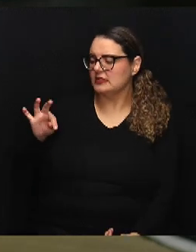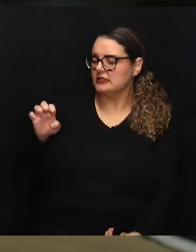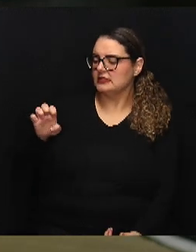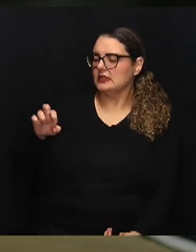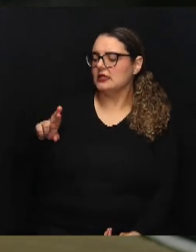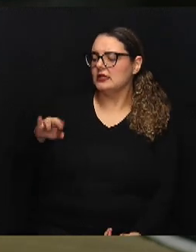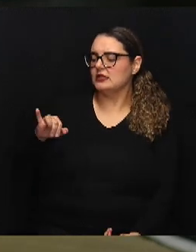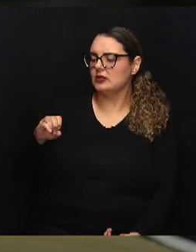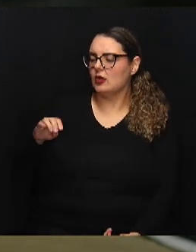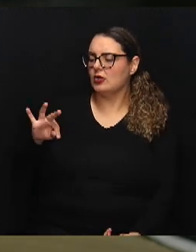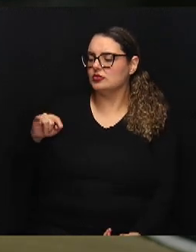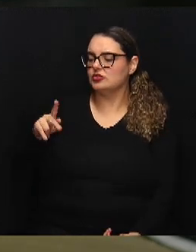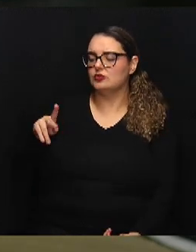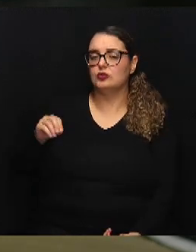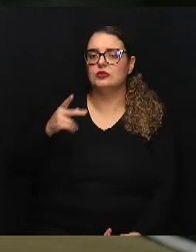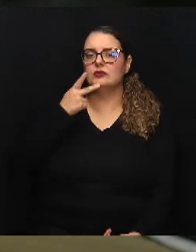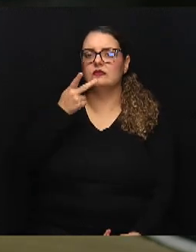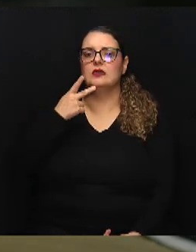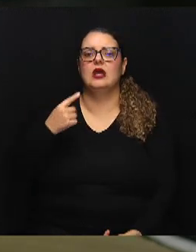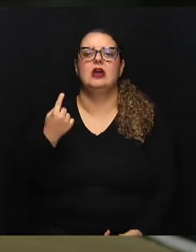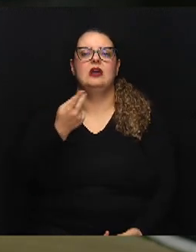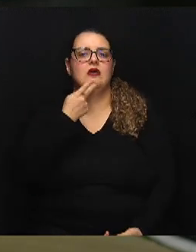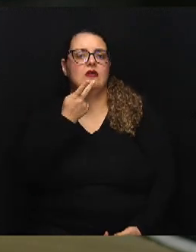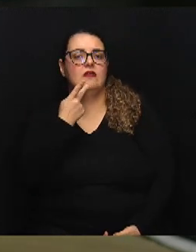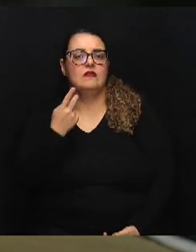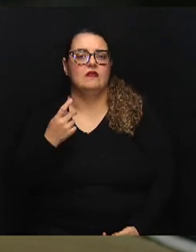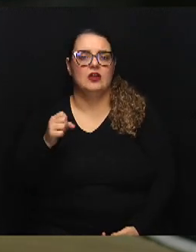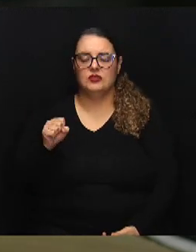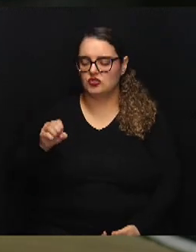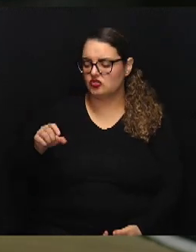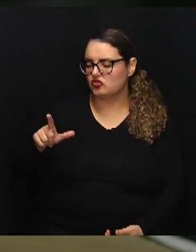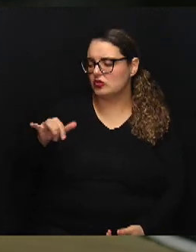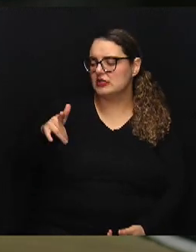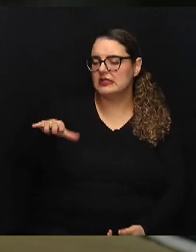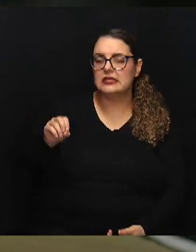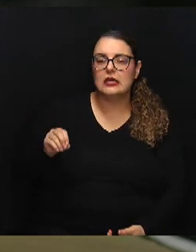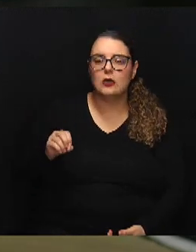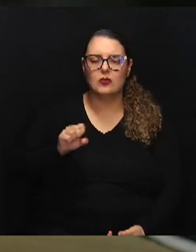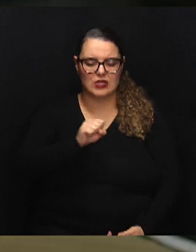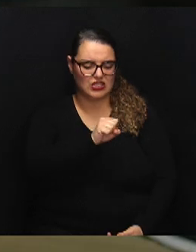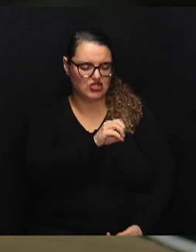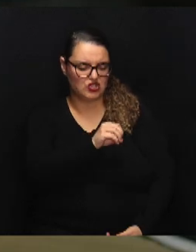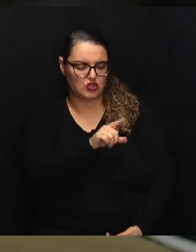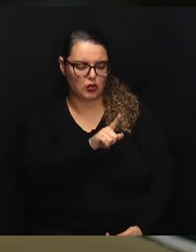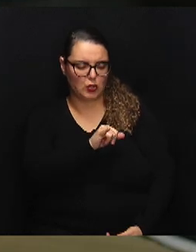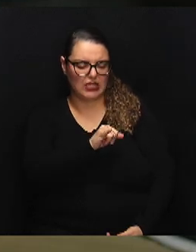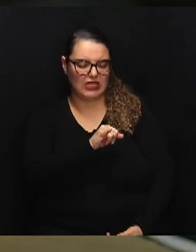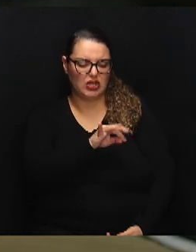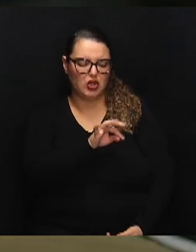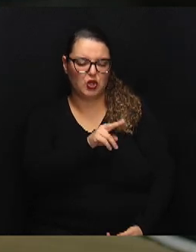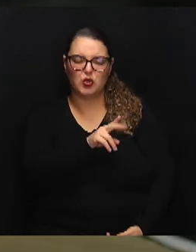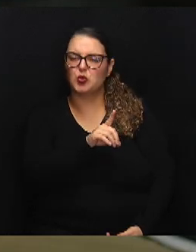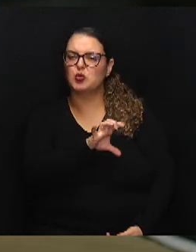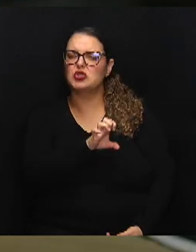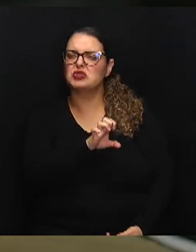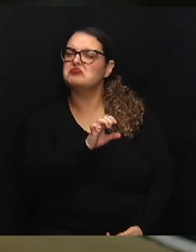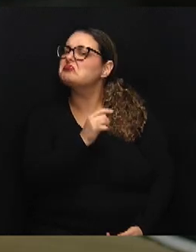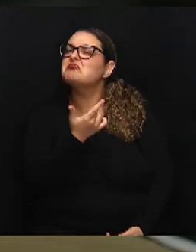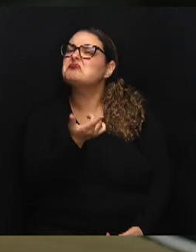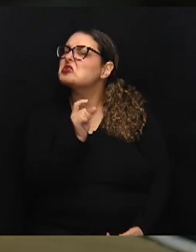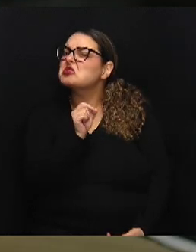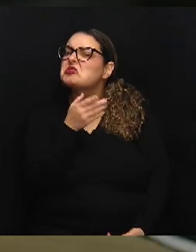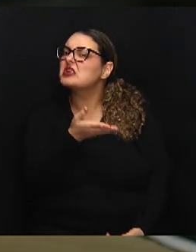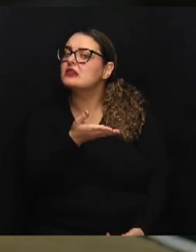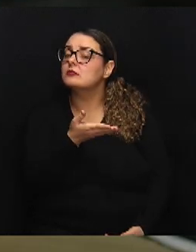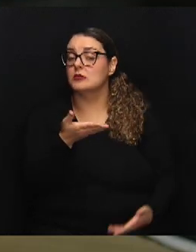igual assim, o pessoal fala muito de solidão e solitude. Antes, essa palavra solitude não era muito falada. Não. Hoje, ela foi